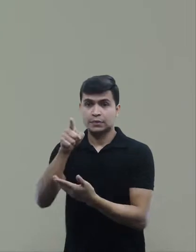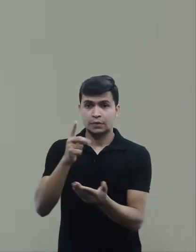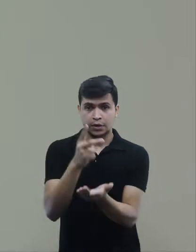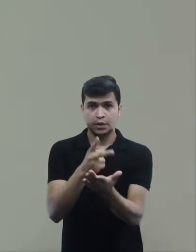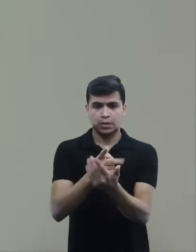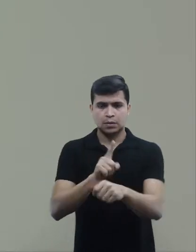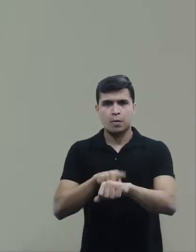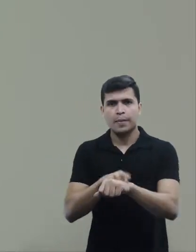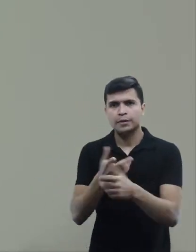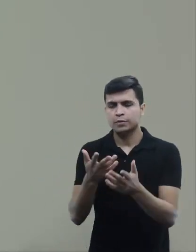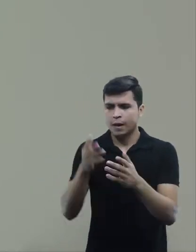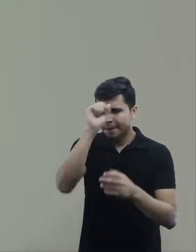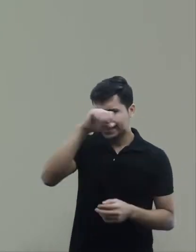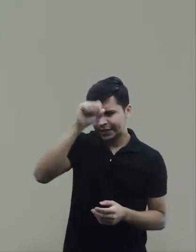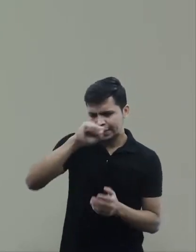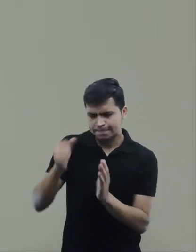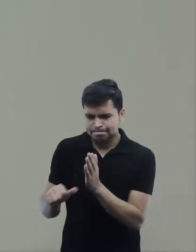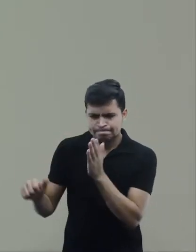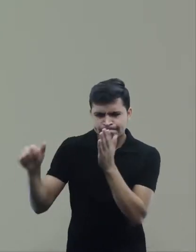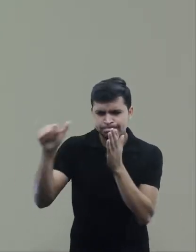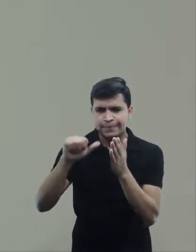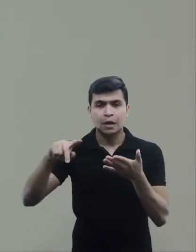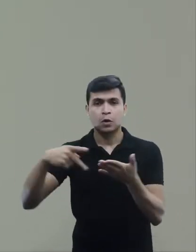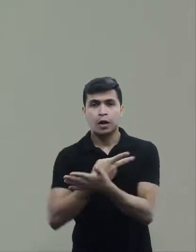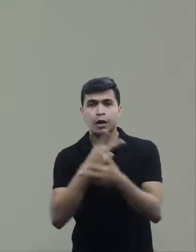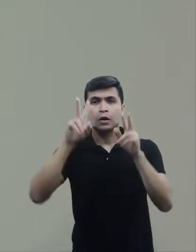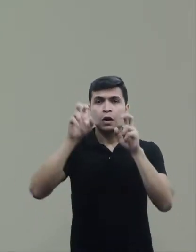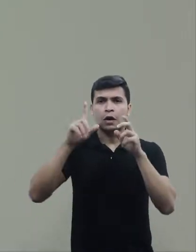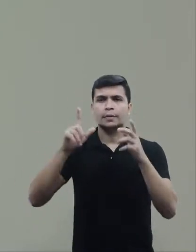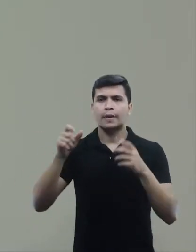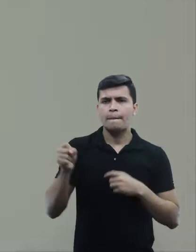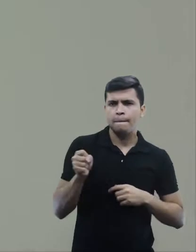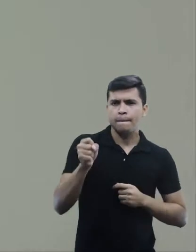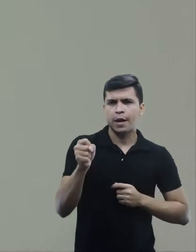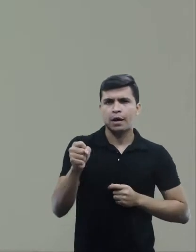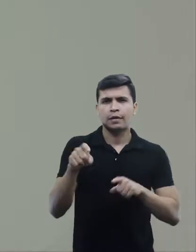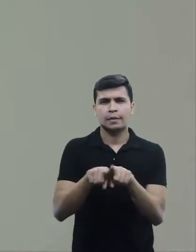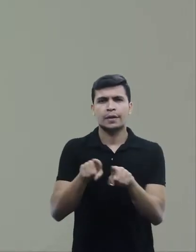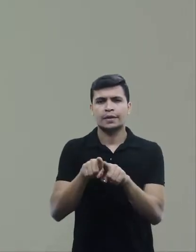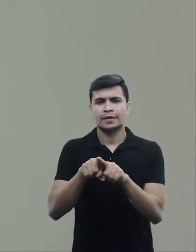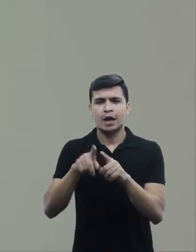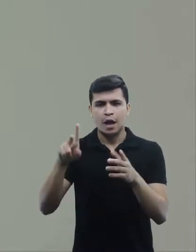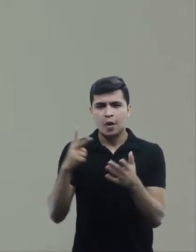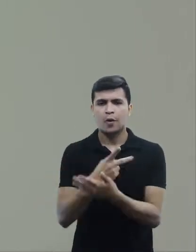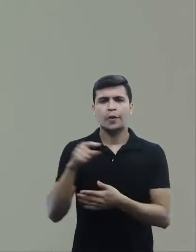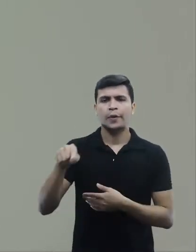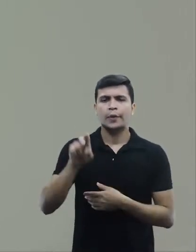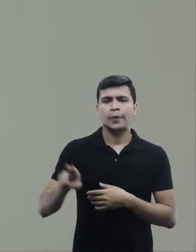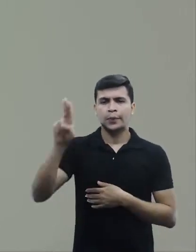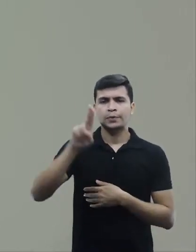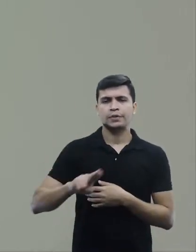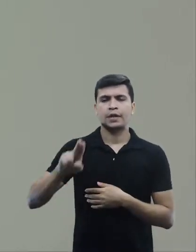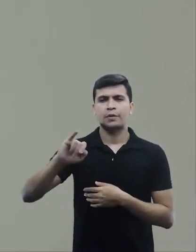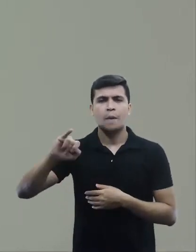Cada momento de checagem da aprendizagem que ocorre em decorrência da intervenção ou programa sendo empregado